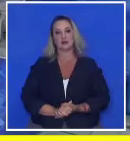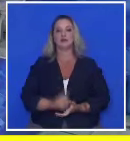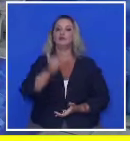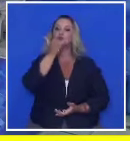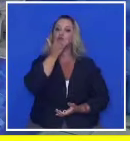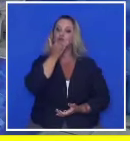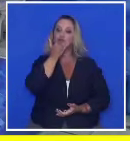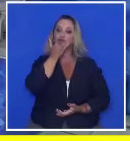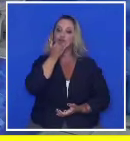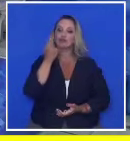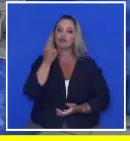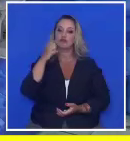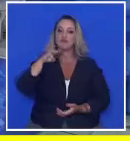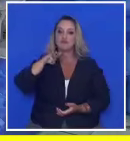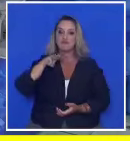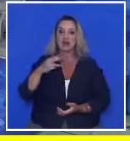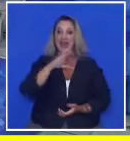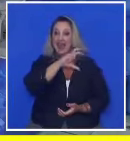Desculpe,